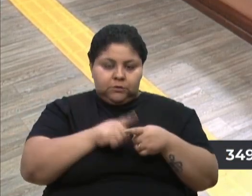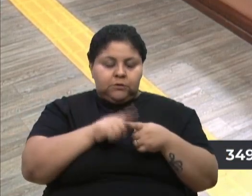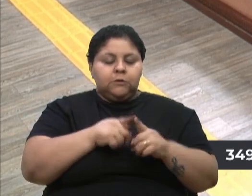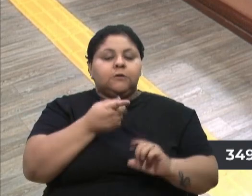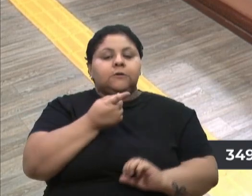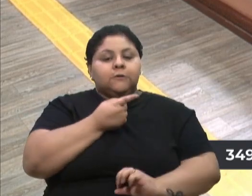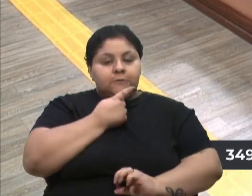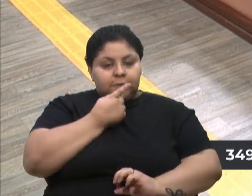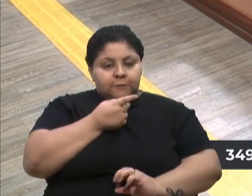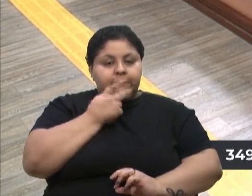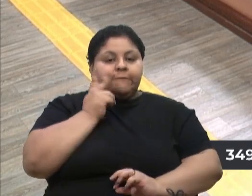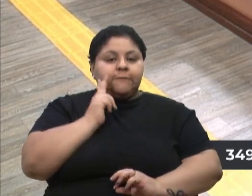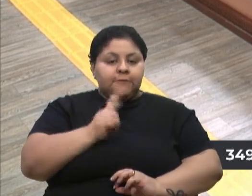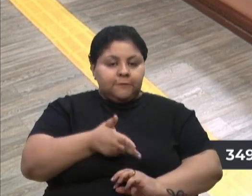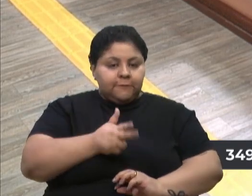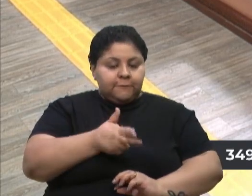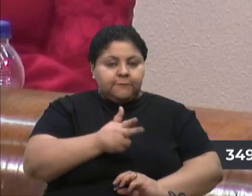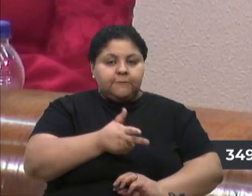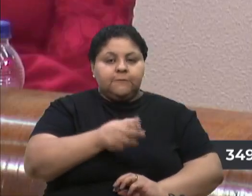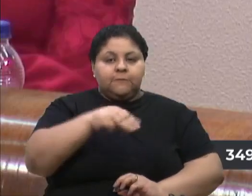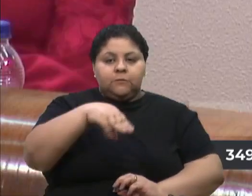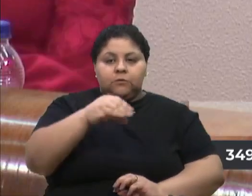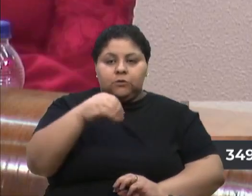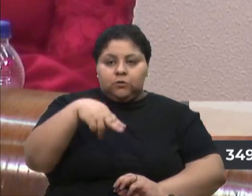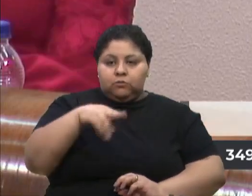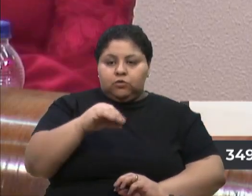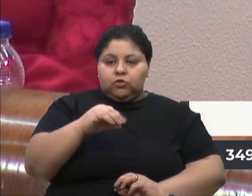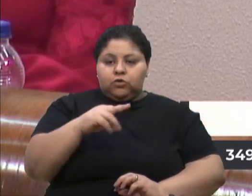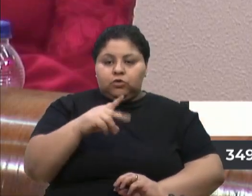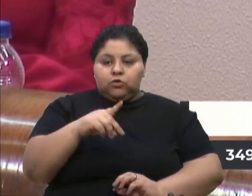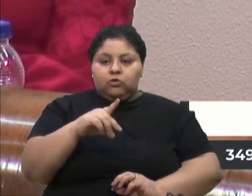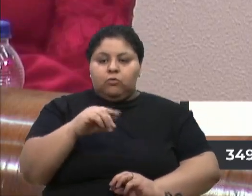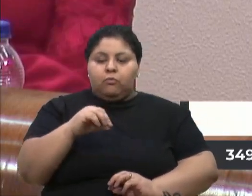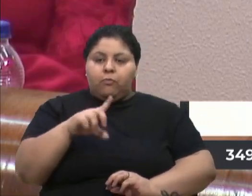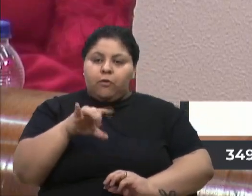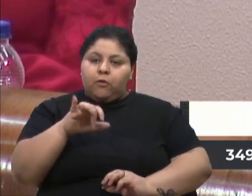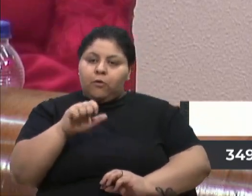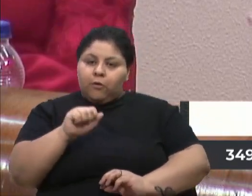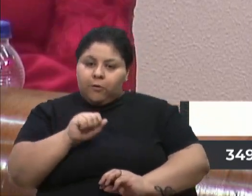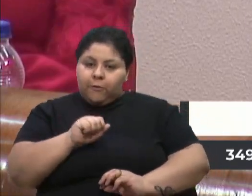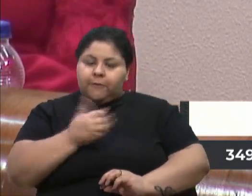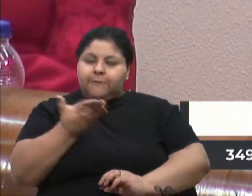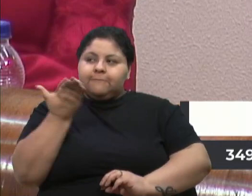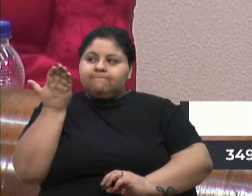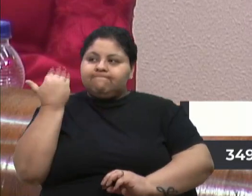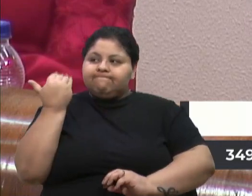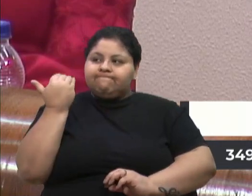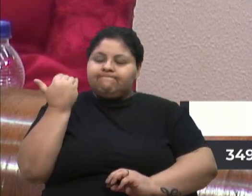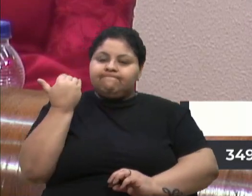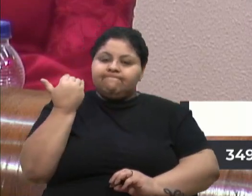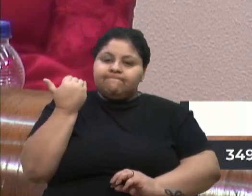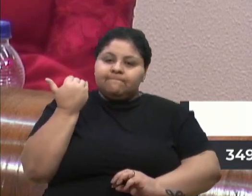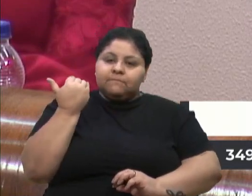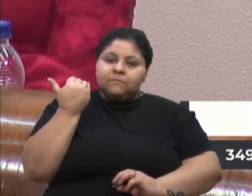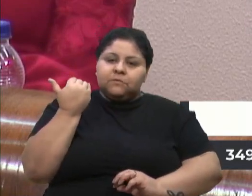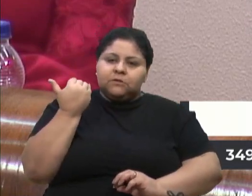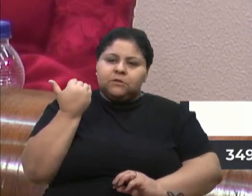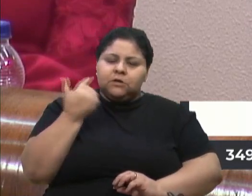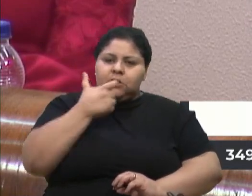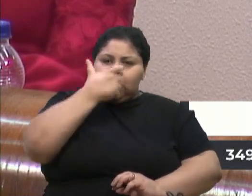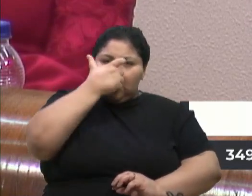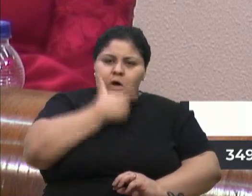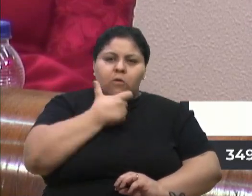sempre nesta questão do monopólio desde o início dessa legislatura. E olha, vereador Lucas, acho que o senhor foi muito mal aqui nas palavras, mas